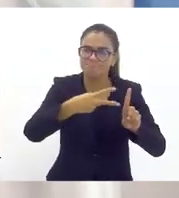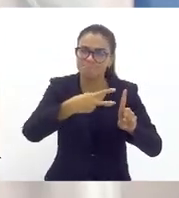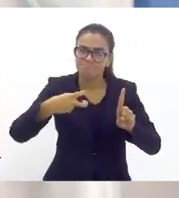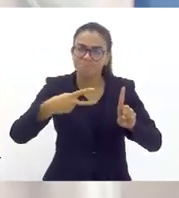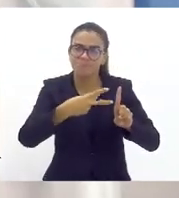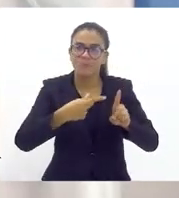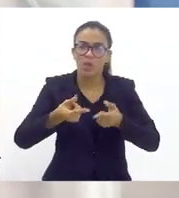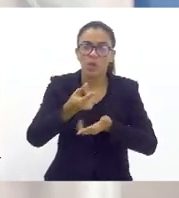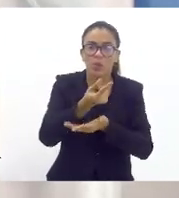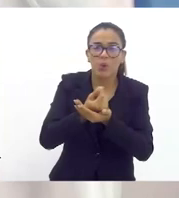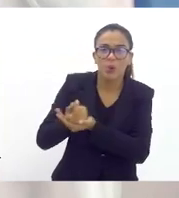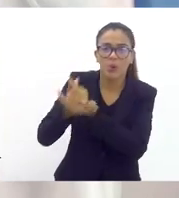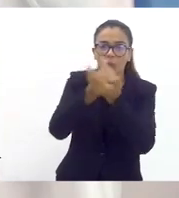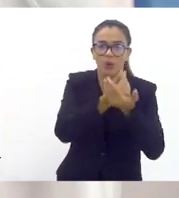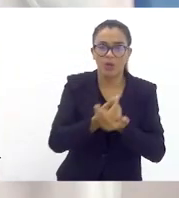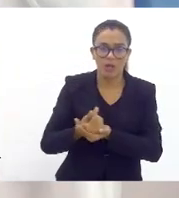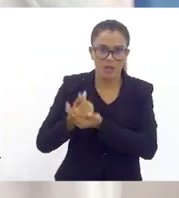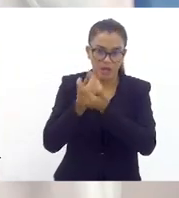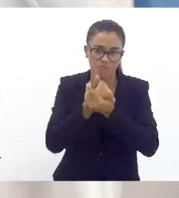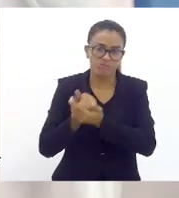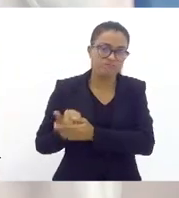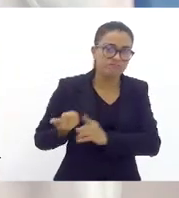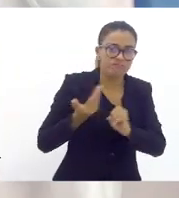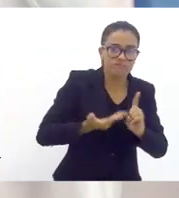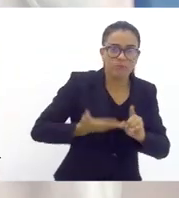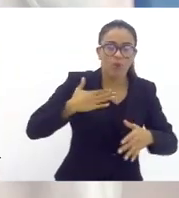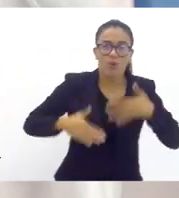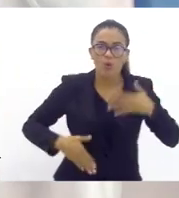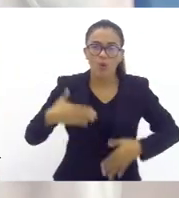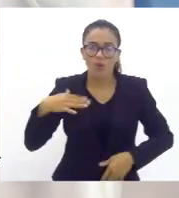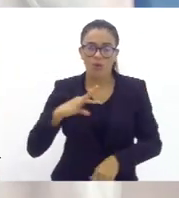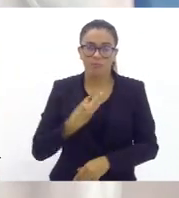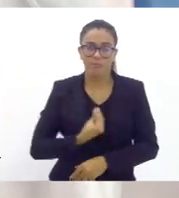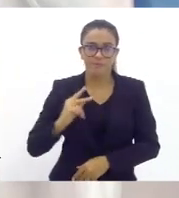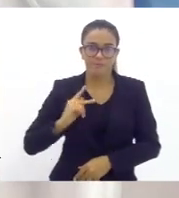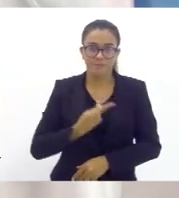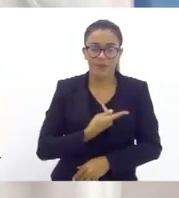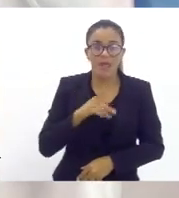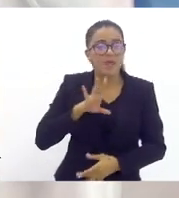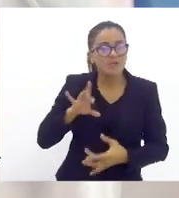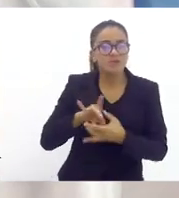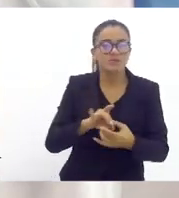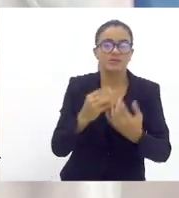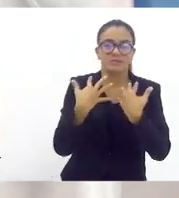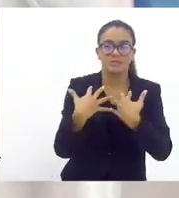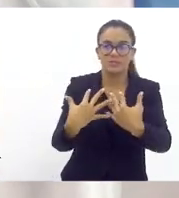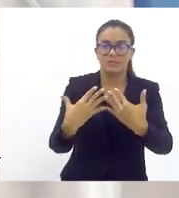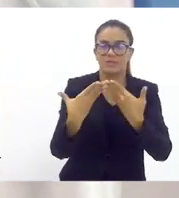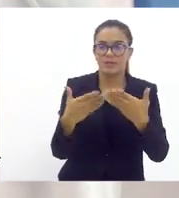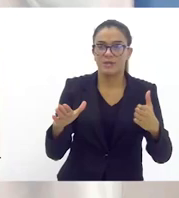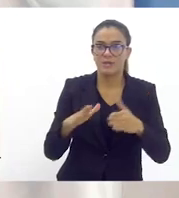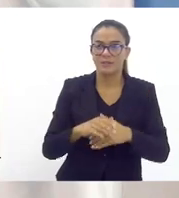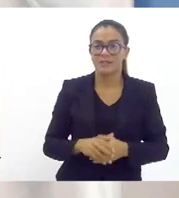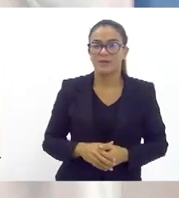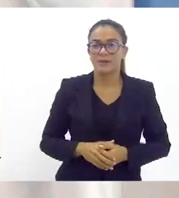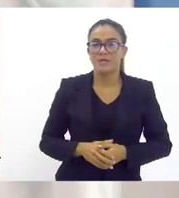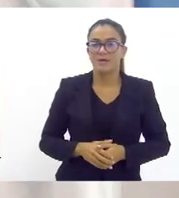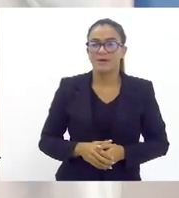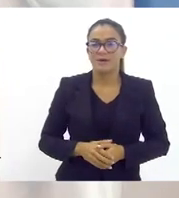capital empreende contra as trabalhadoras e os trabalhadores. Então, acho que esse é o sentido dessa audiência. Queria